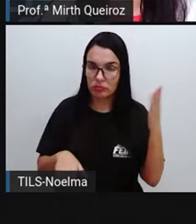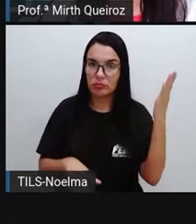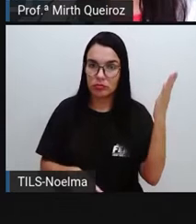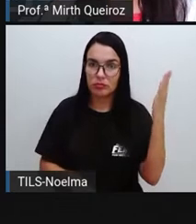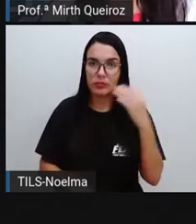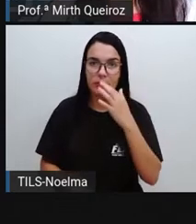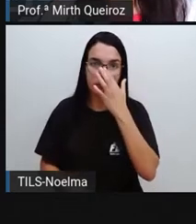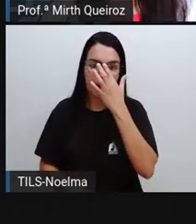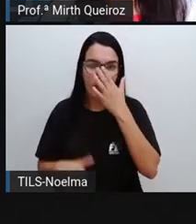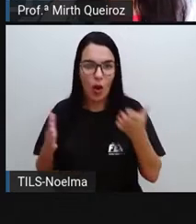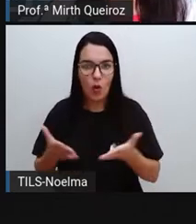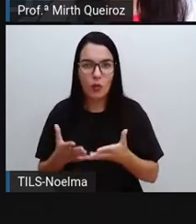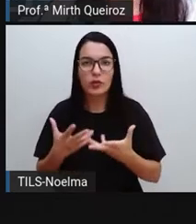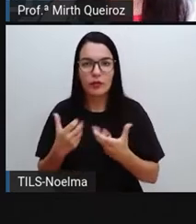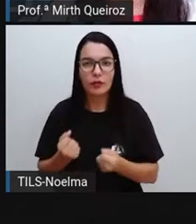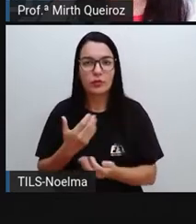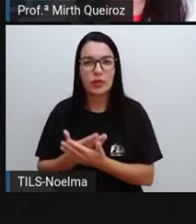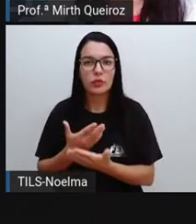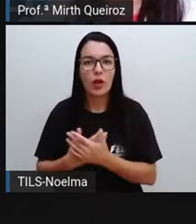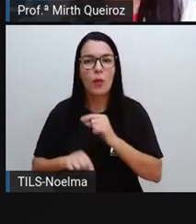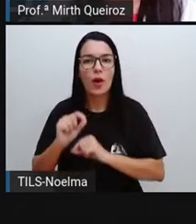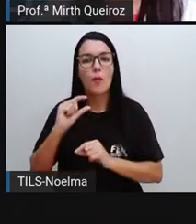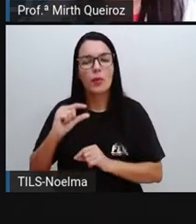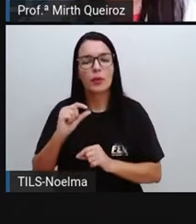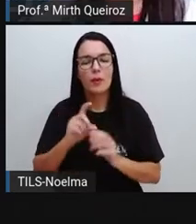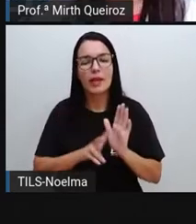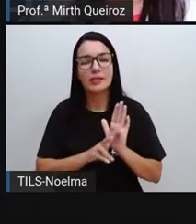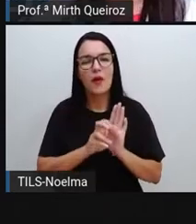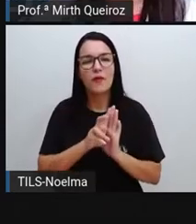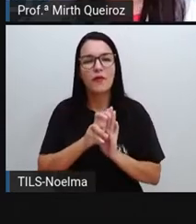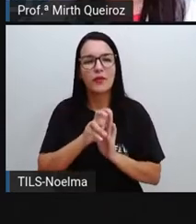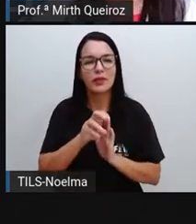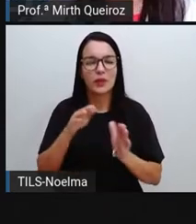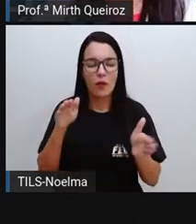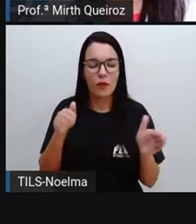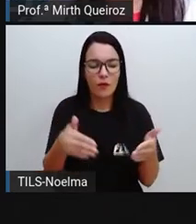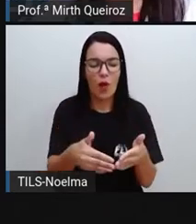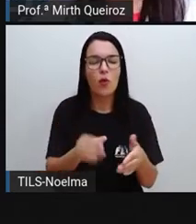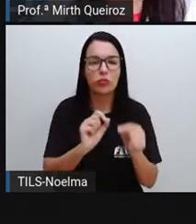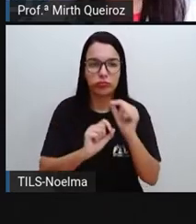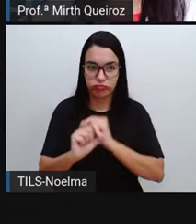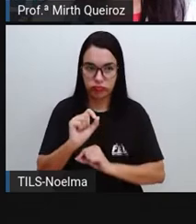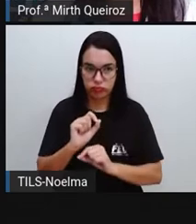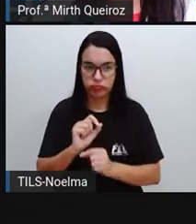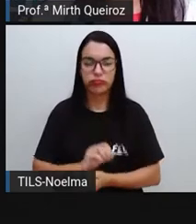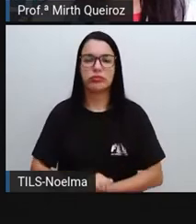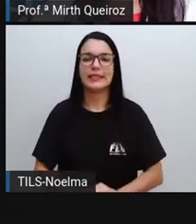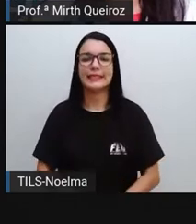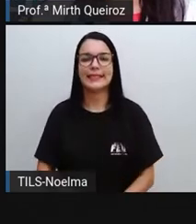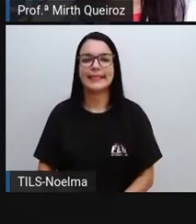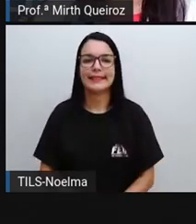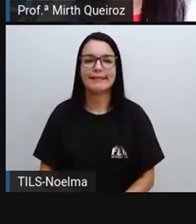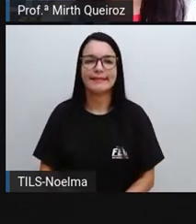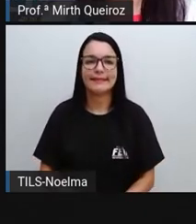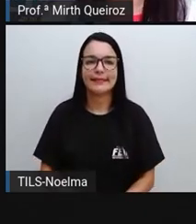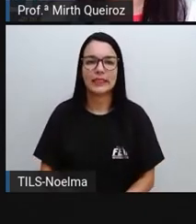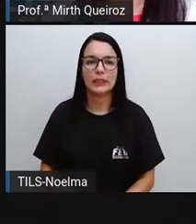microbiologia. E hoje nós vamos estudar um pouquinho mais, vamos focar um pouquinho mais aí nos vírus,